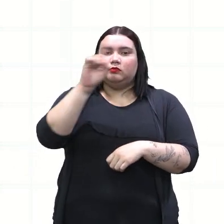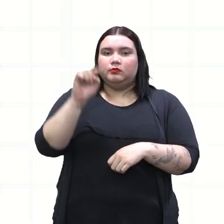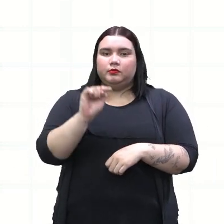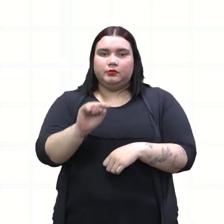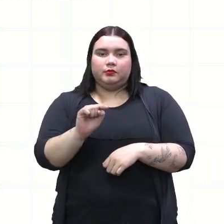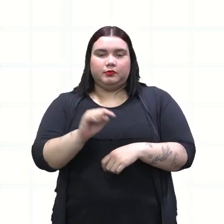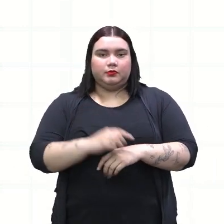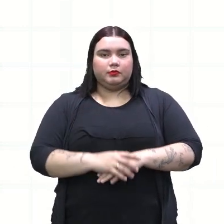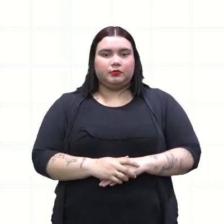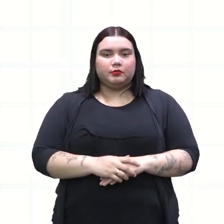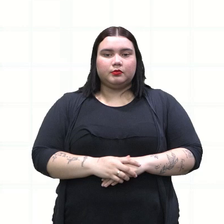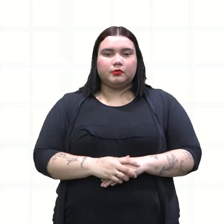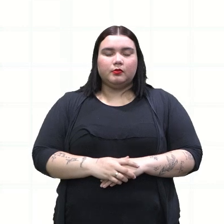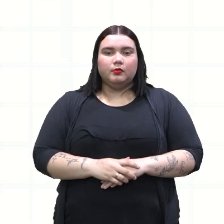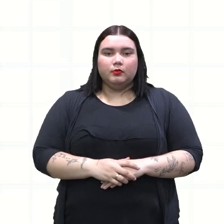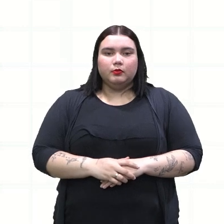right?